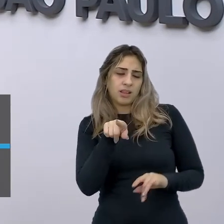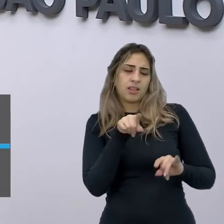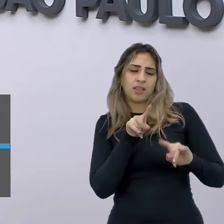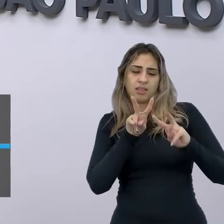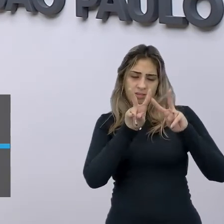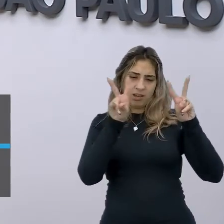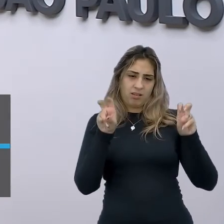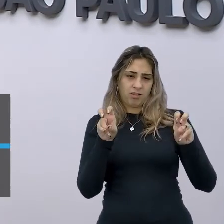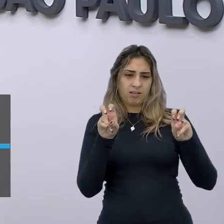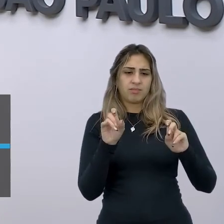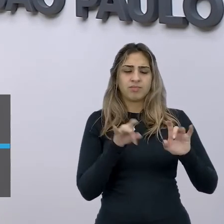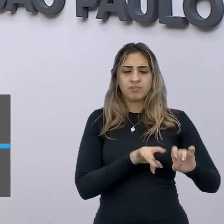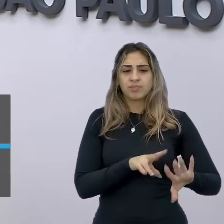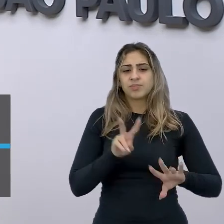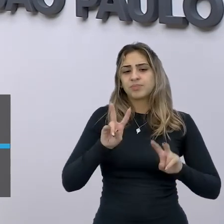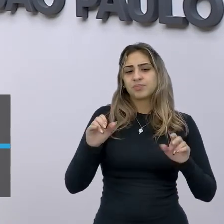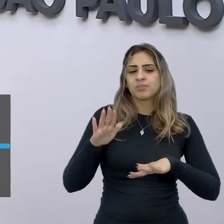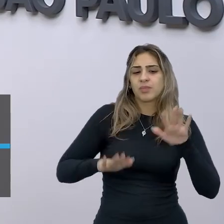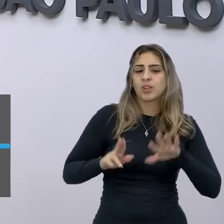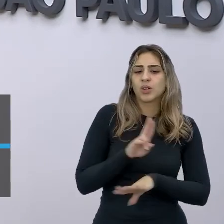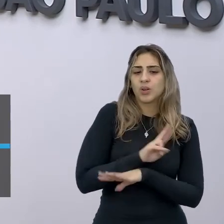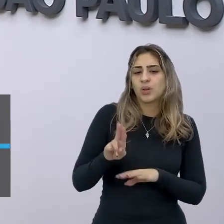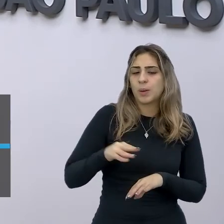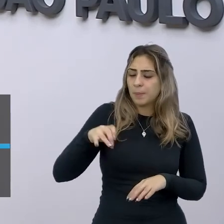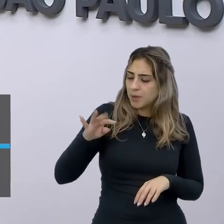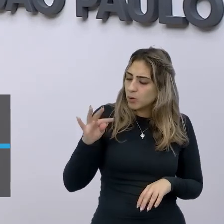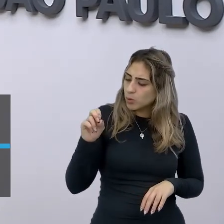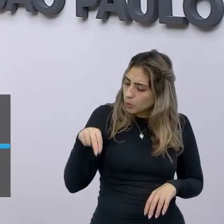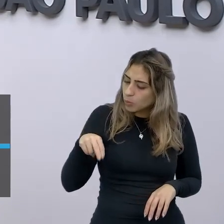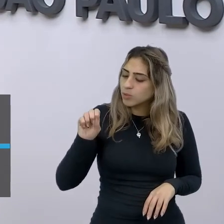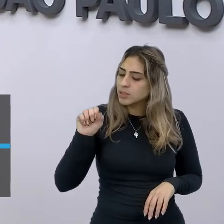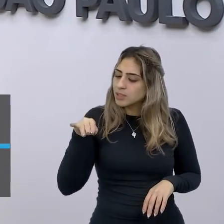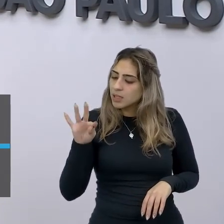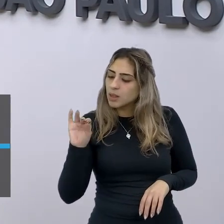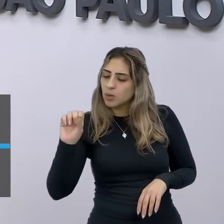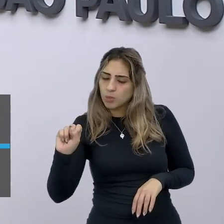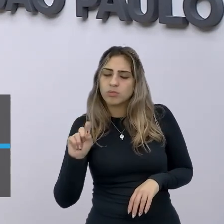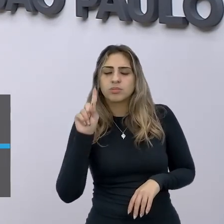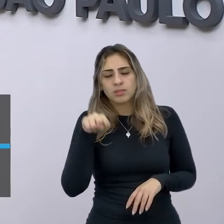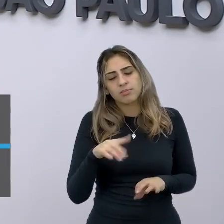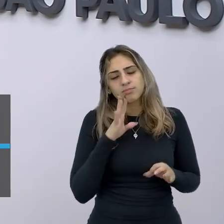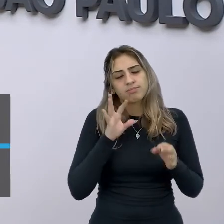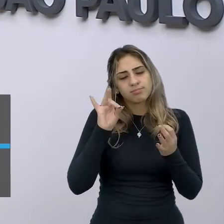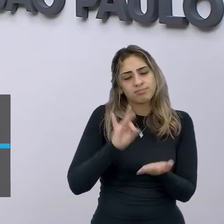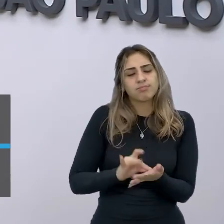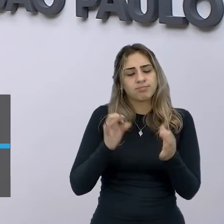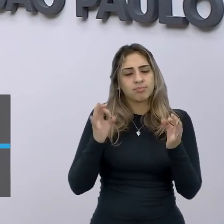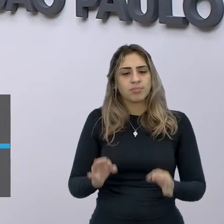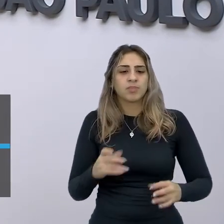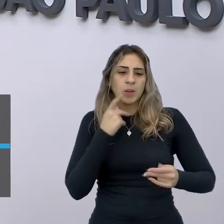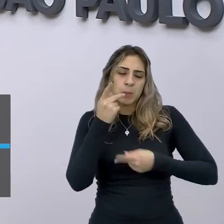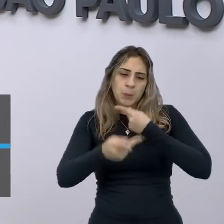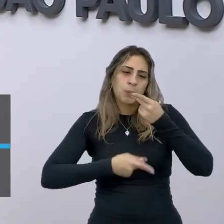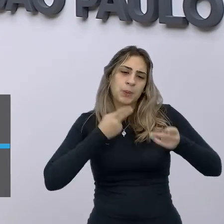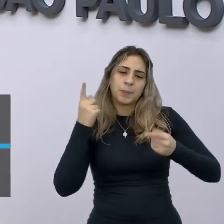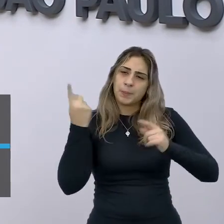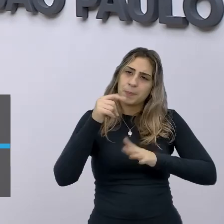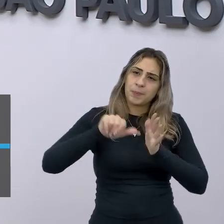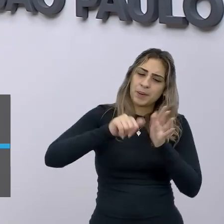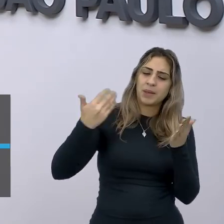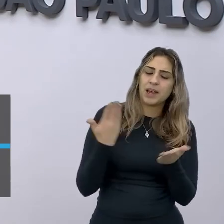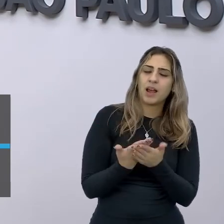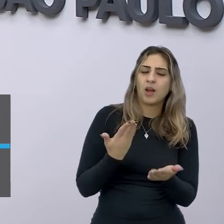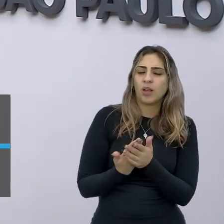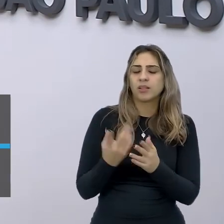tag aí, que tem pelo menos o nome do Milton Santos, que são justamente as primeiras aulas